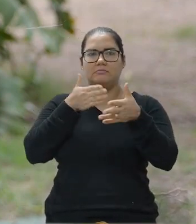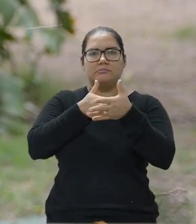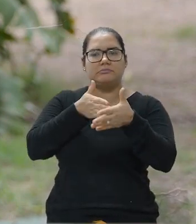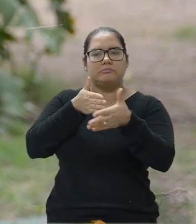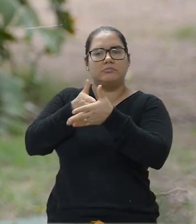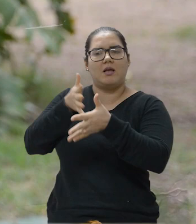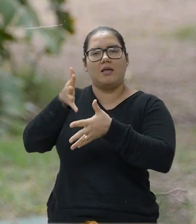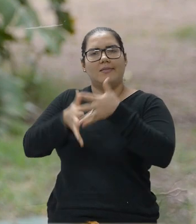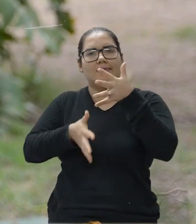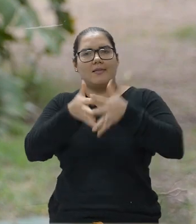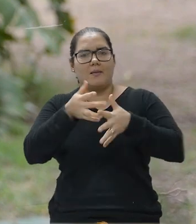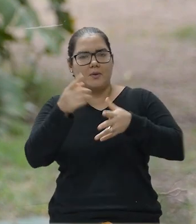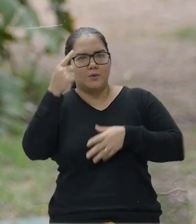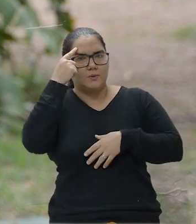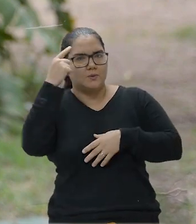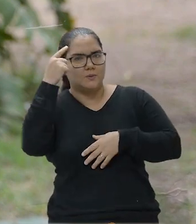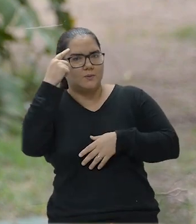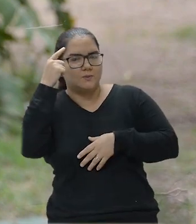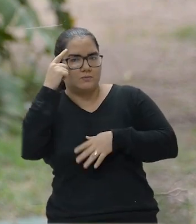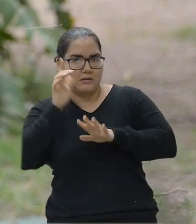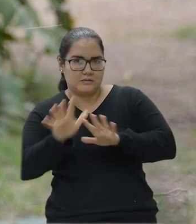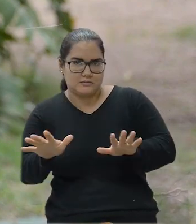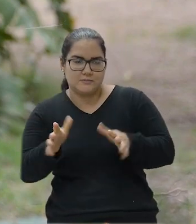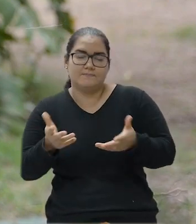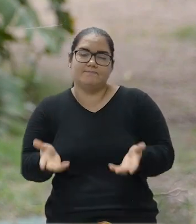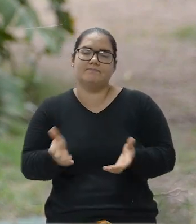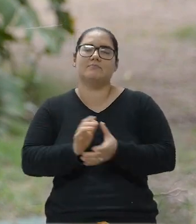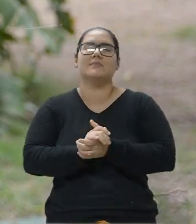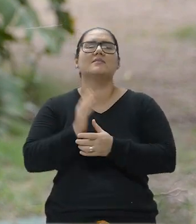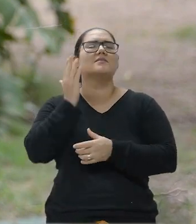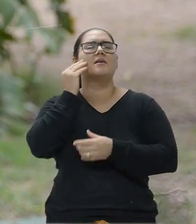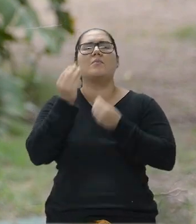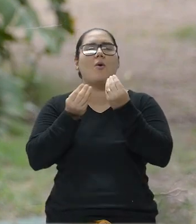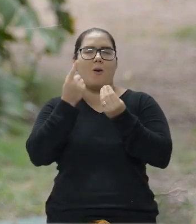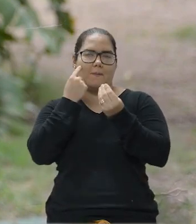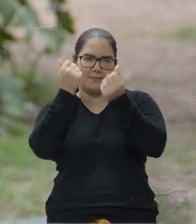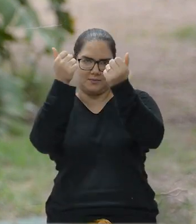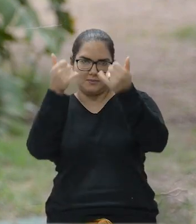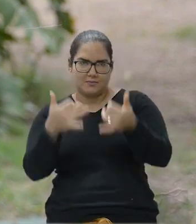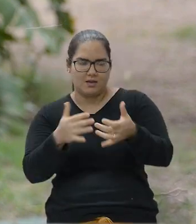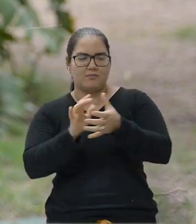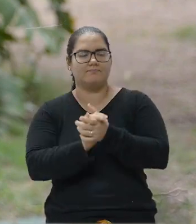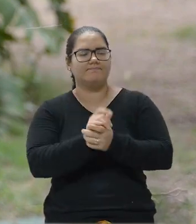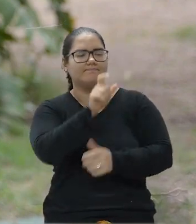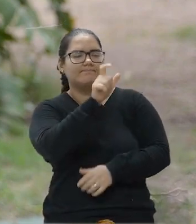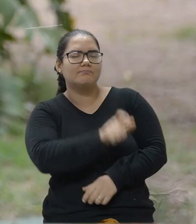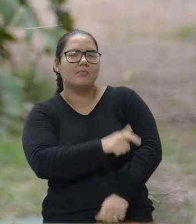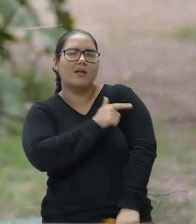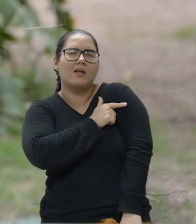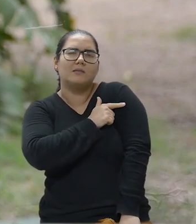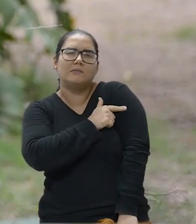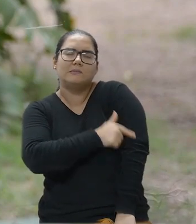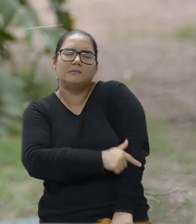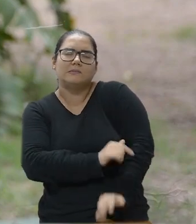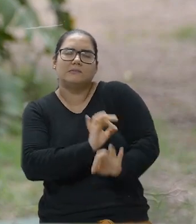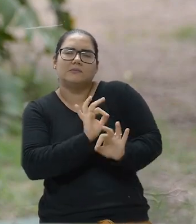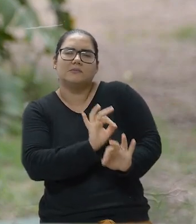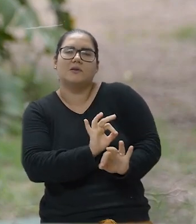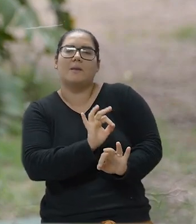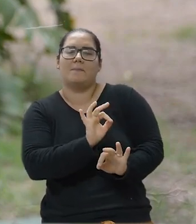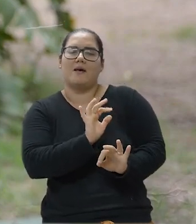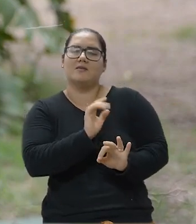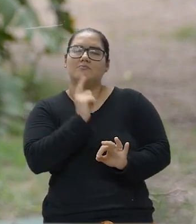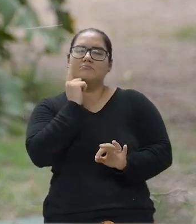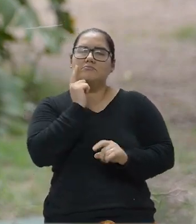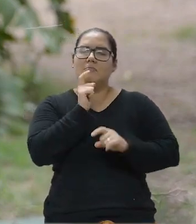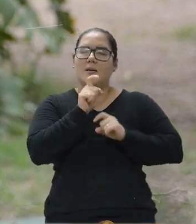de interrompedores compulsivos? Sabe como é? Aquela pessoa muito educada que vai